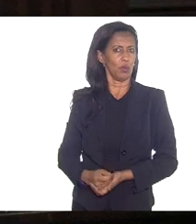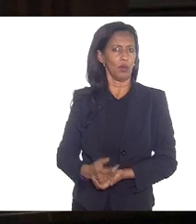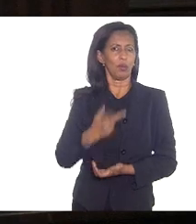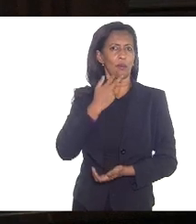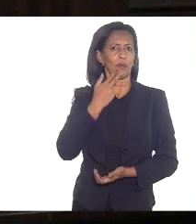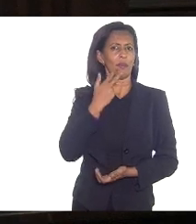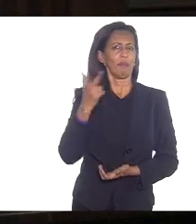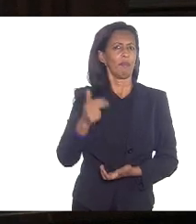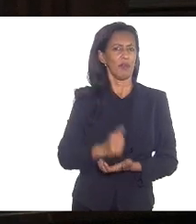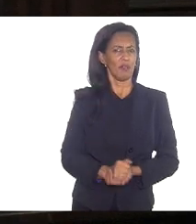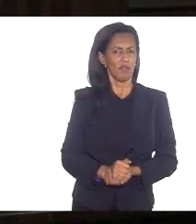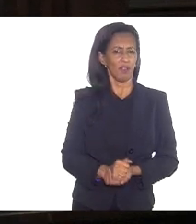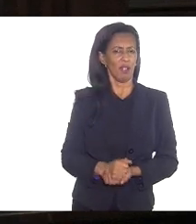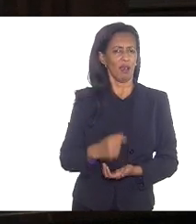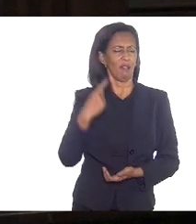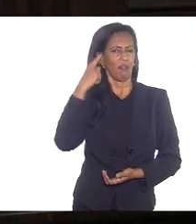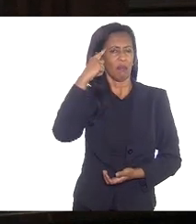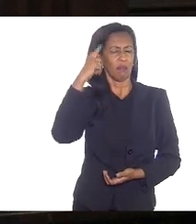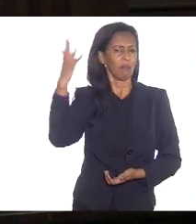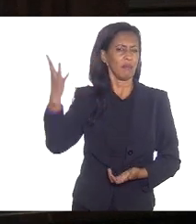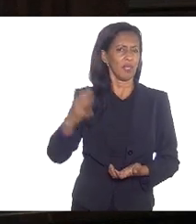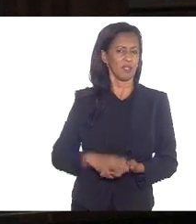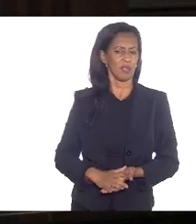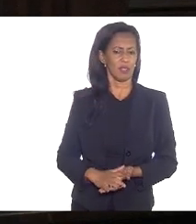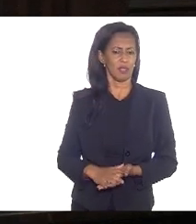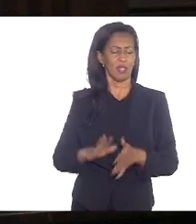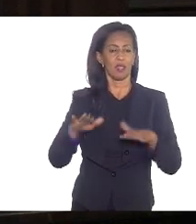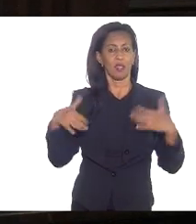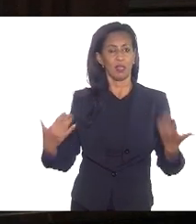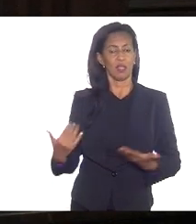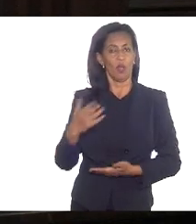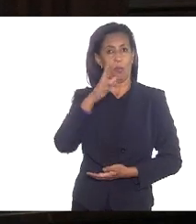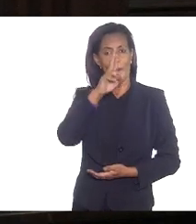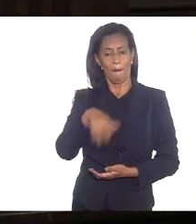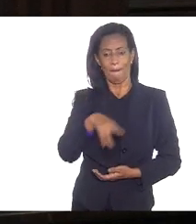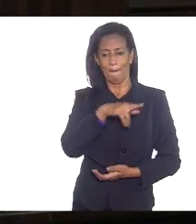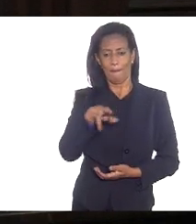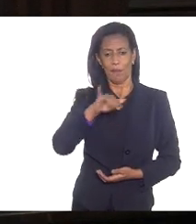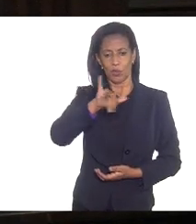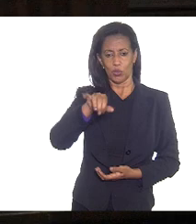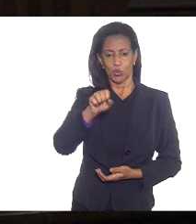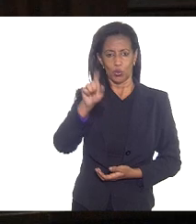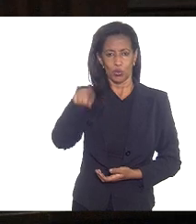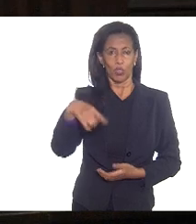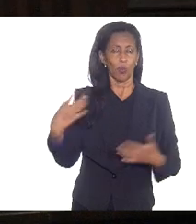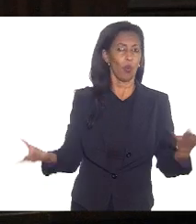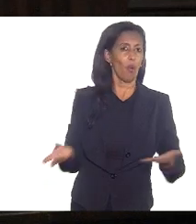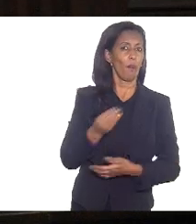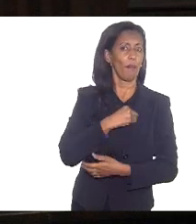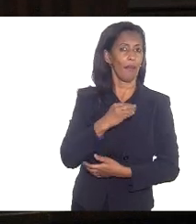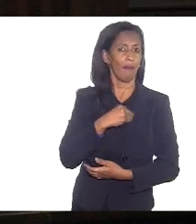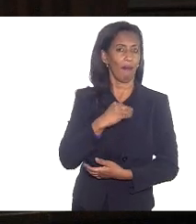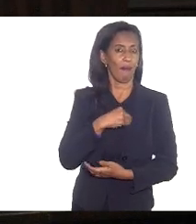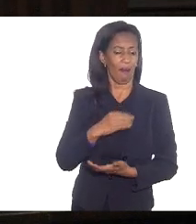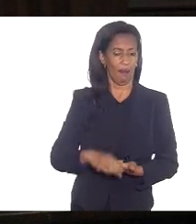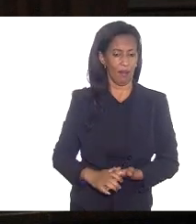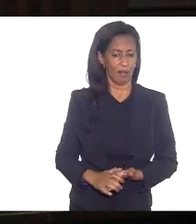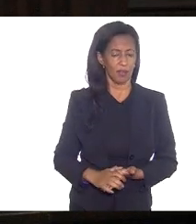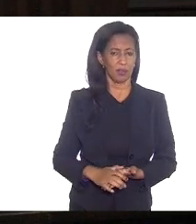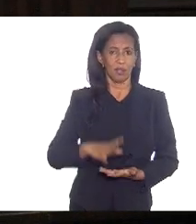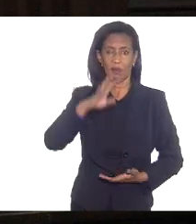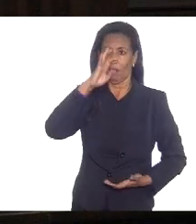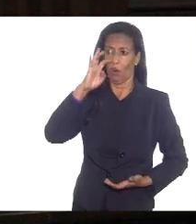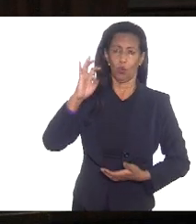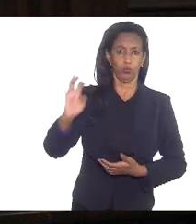em chave teológica, tão cara ao padre José Olavo, qual é o pecado de que lhe